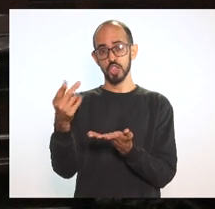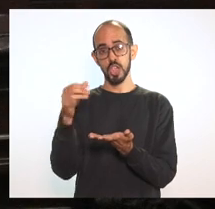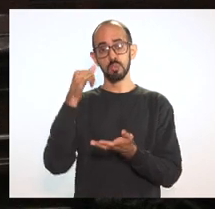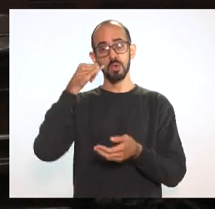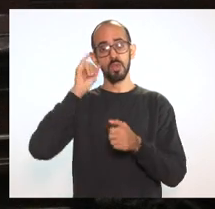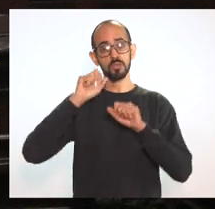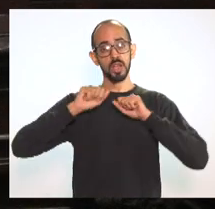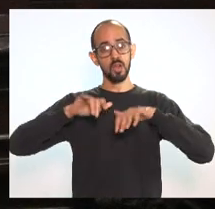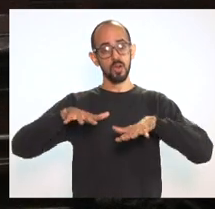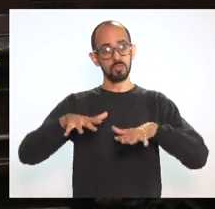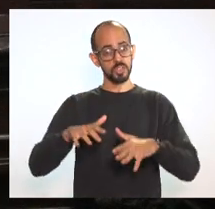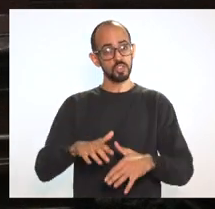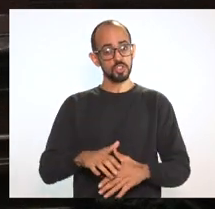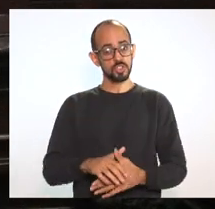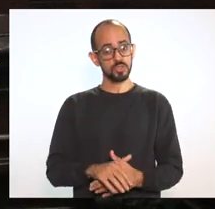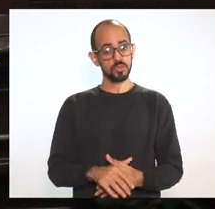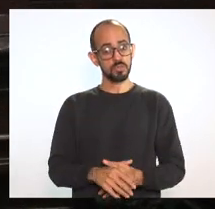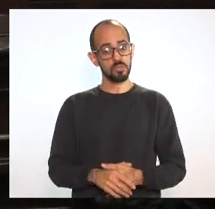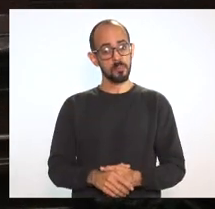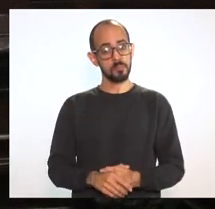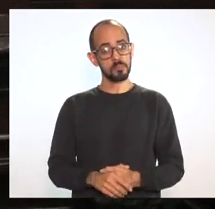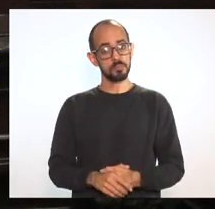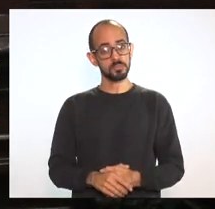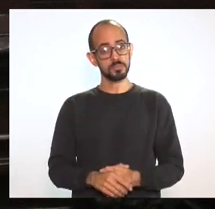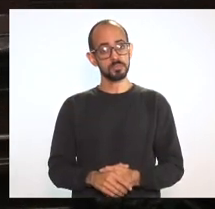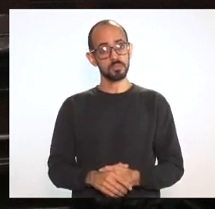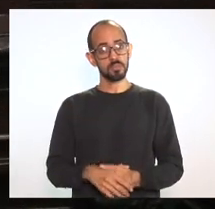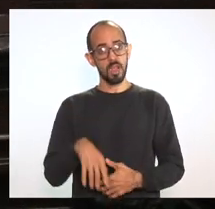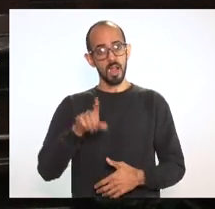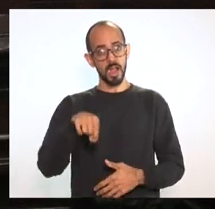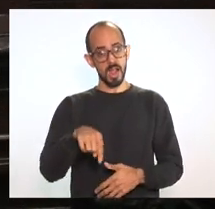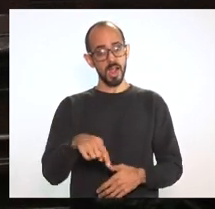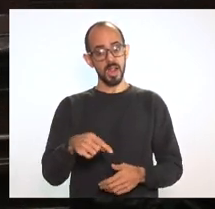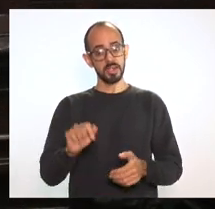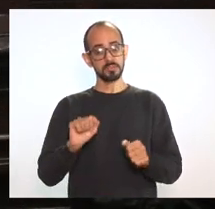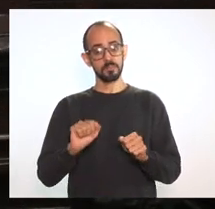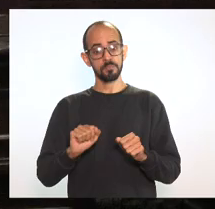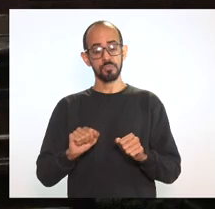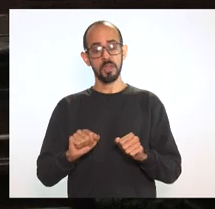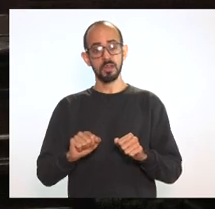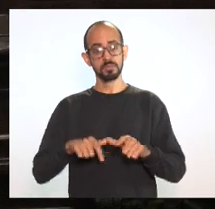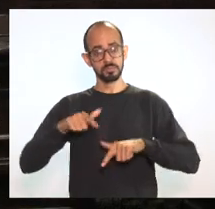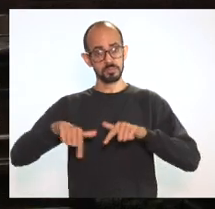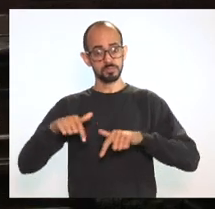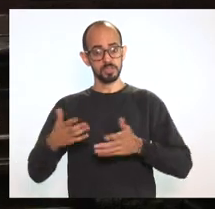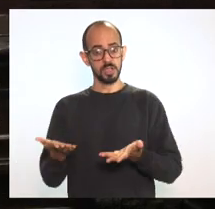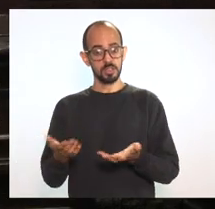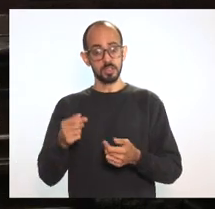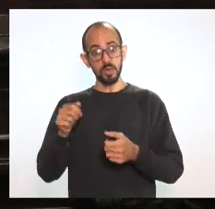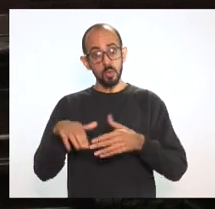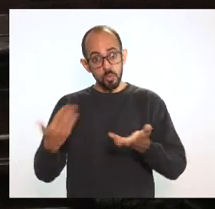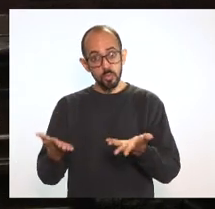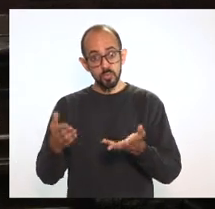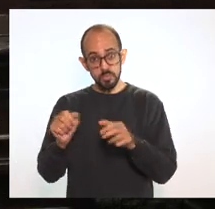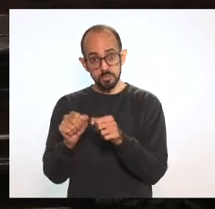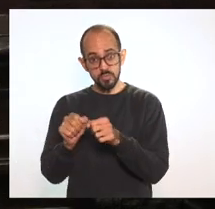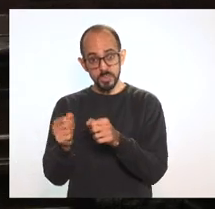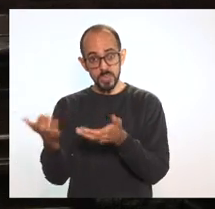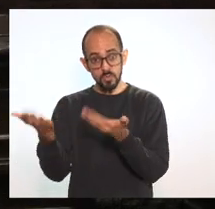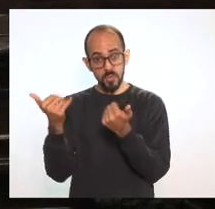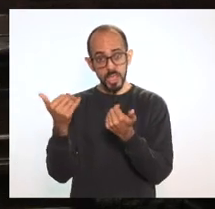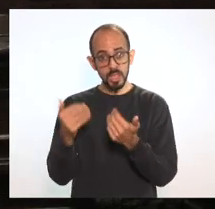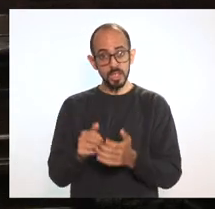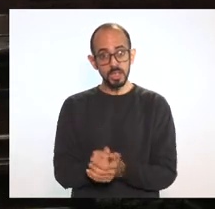Covid, para matar a fome de quem vocês não querem que trabalhem. Vamos fazer isso. Chega